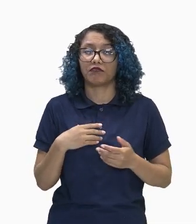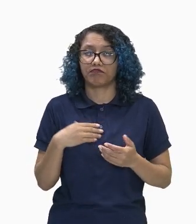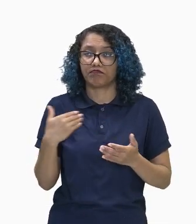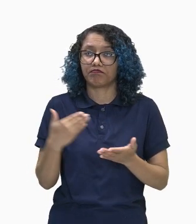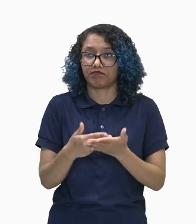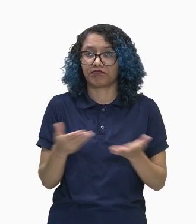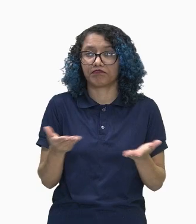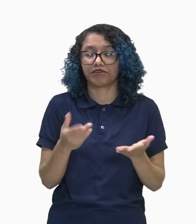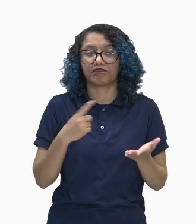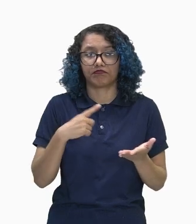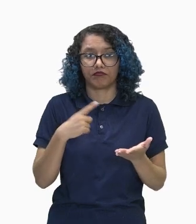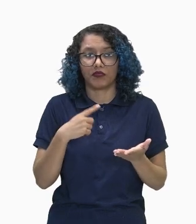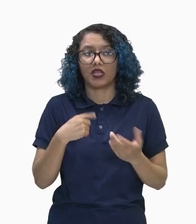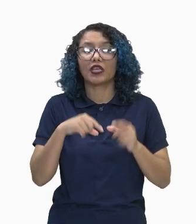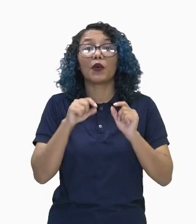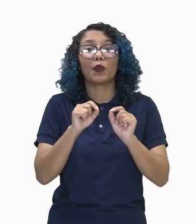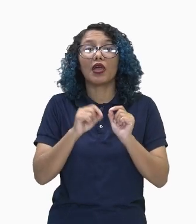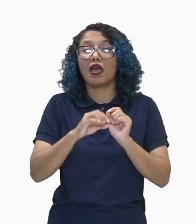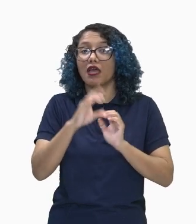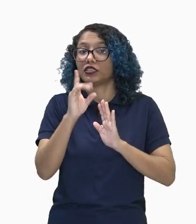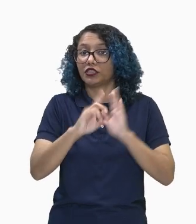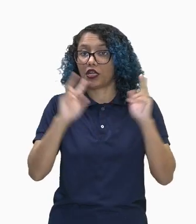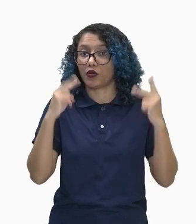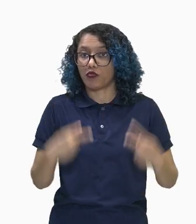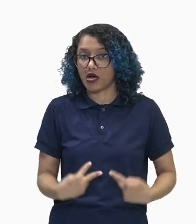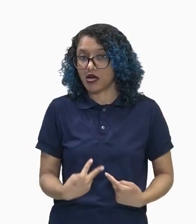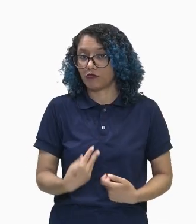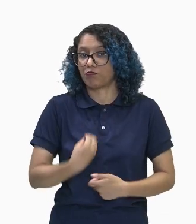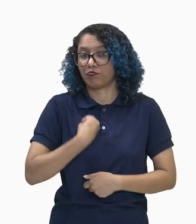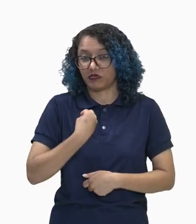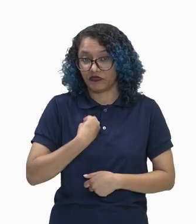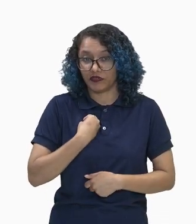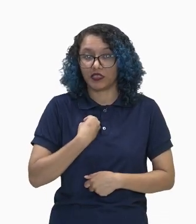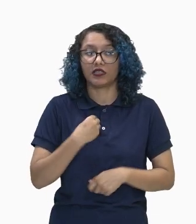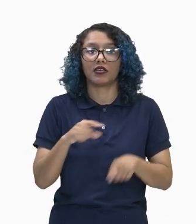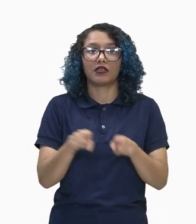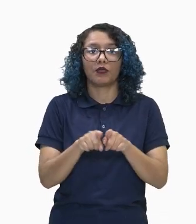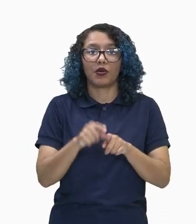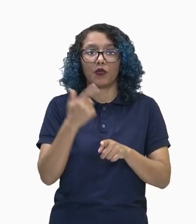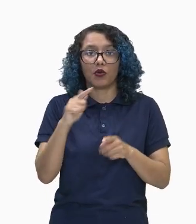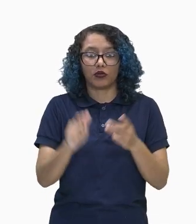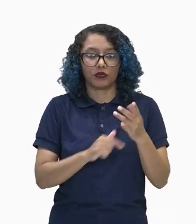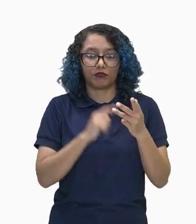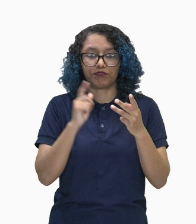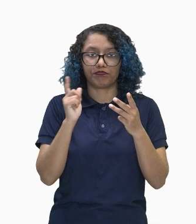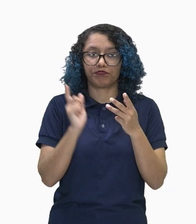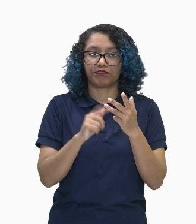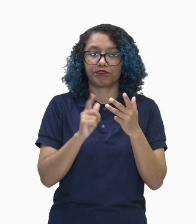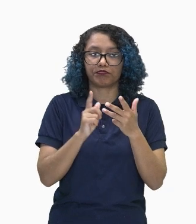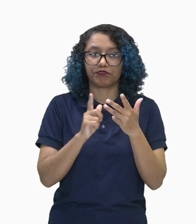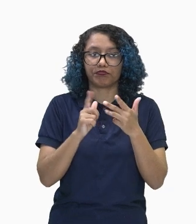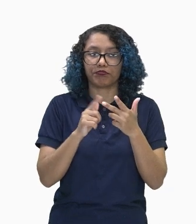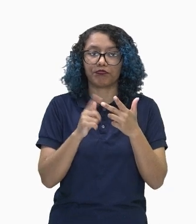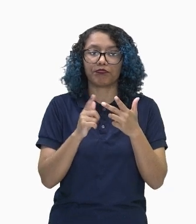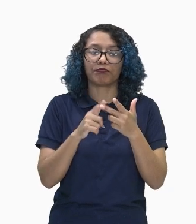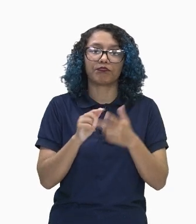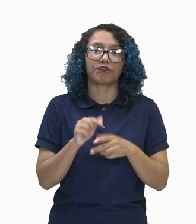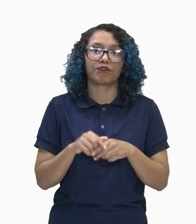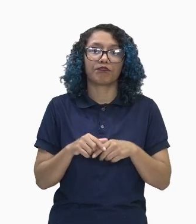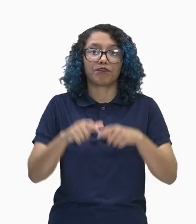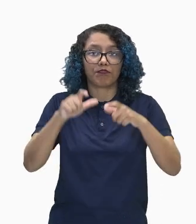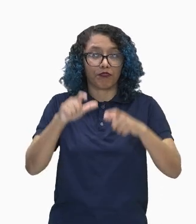direito chamado direitos humanos, né? Depois, ele também trabalha com a questão da propriedade privada. O Estado liberal